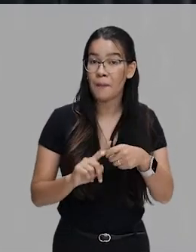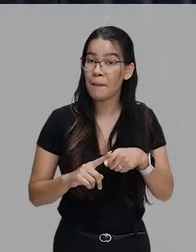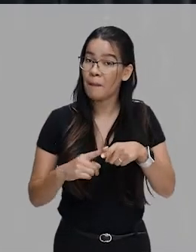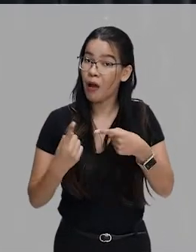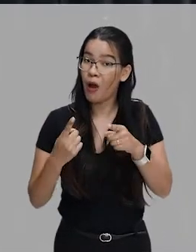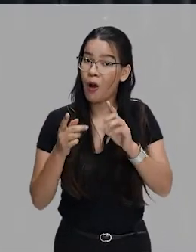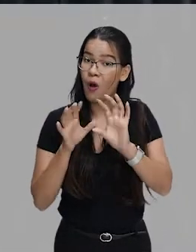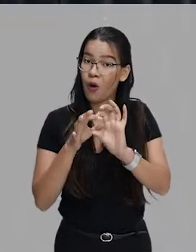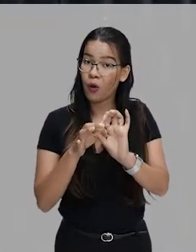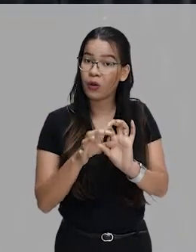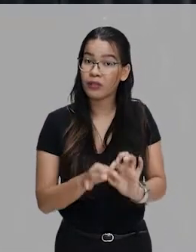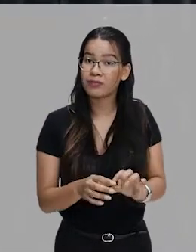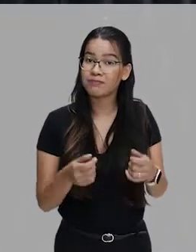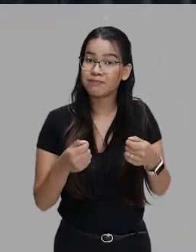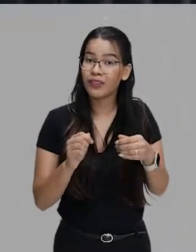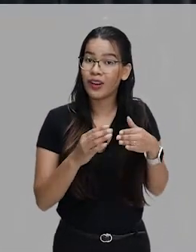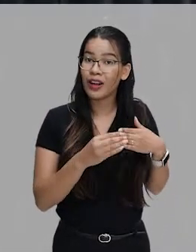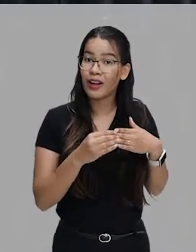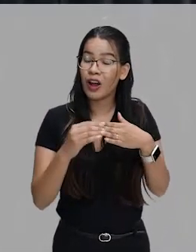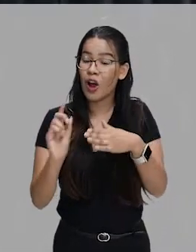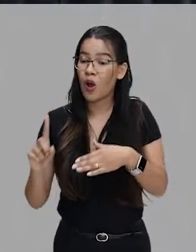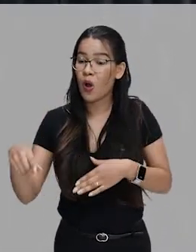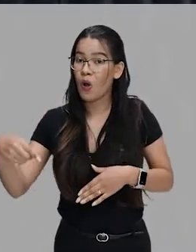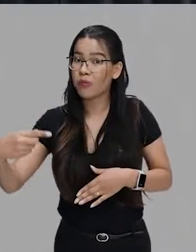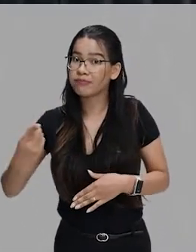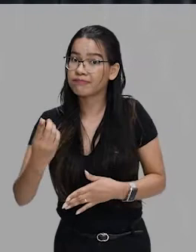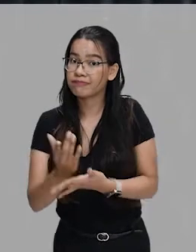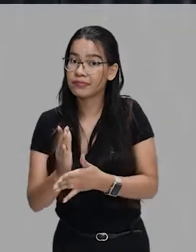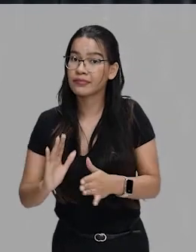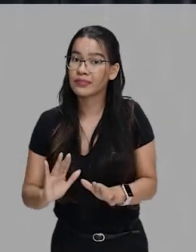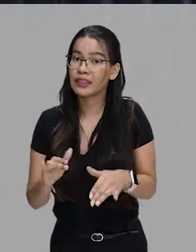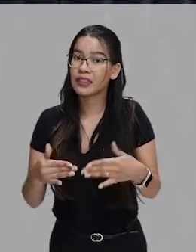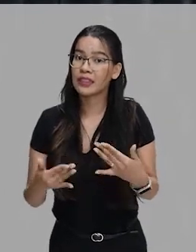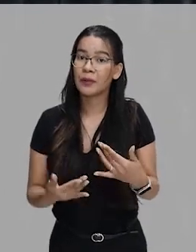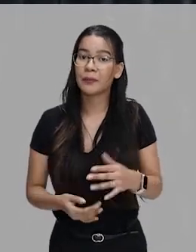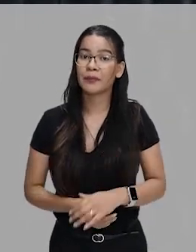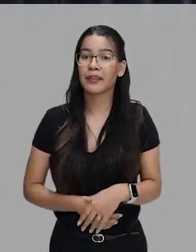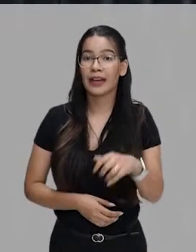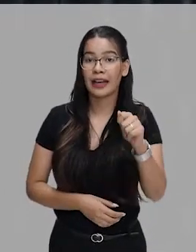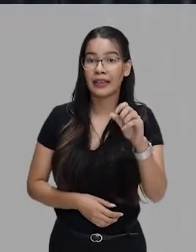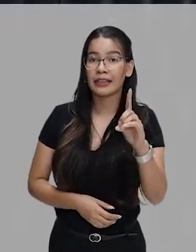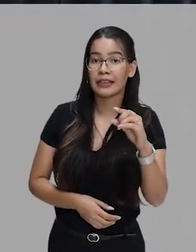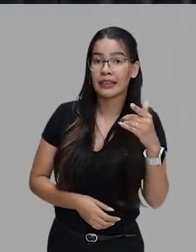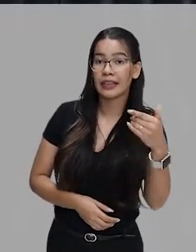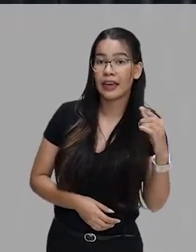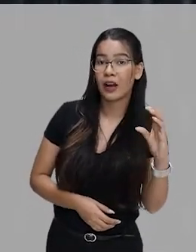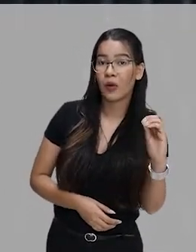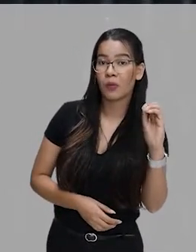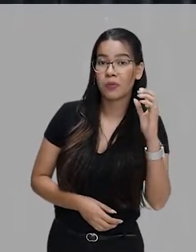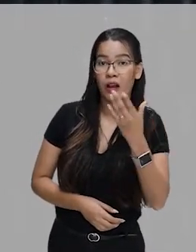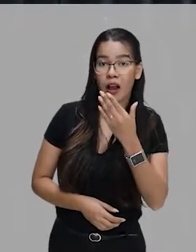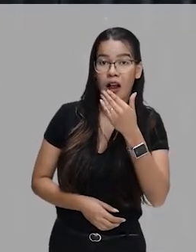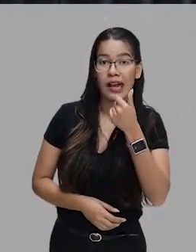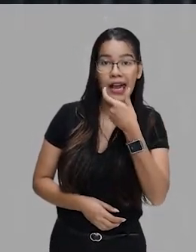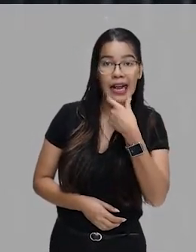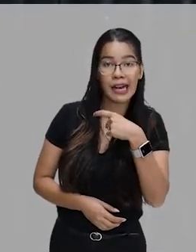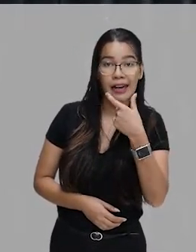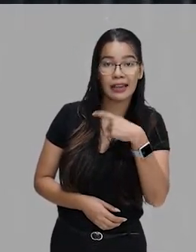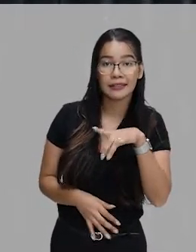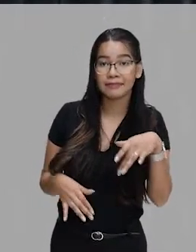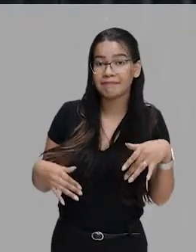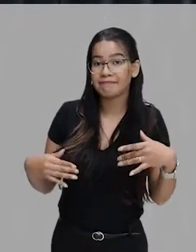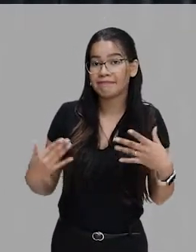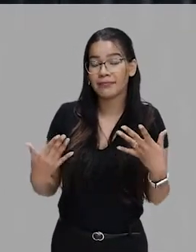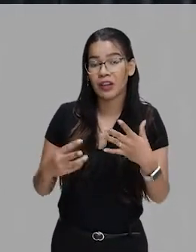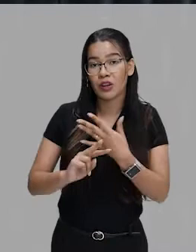a outra conclusão, tá? Preste atenção, tá? Adão comeu a maçã, consequentemente, por